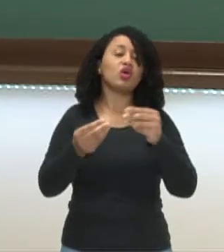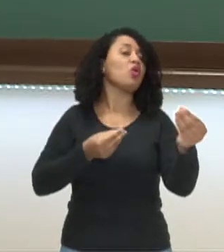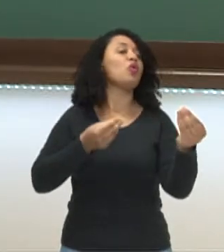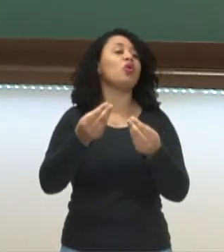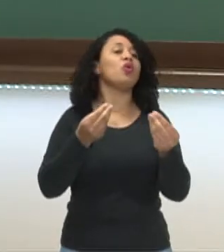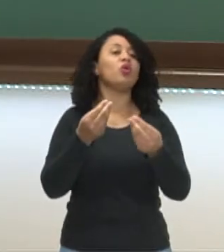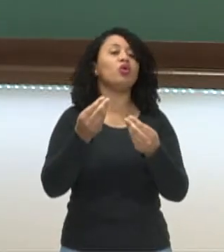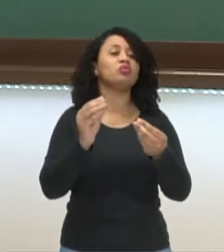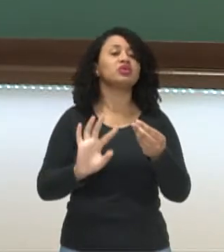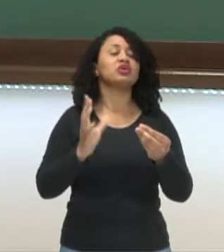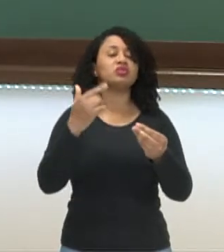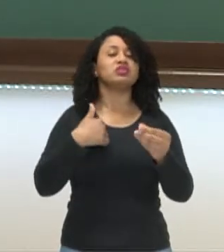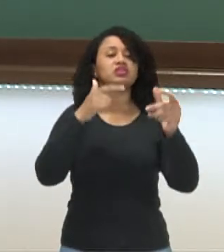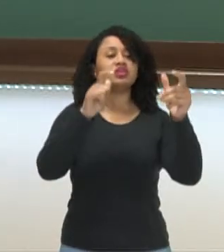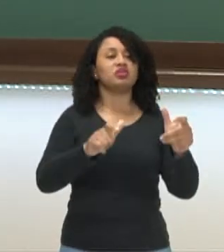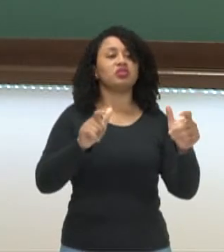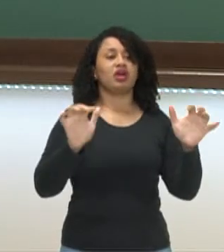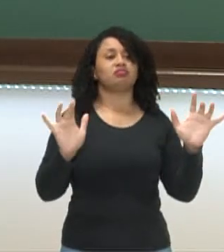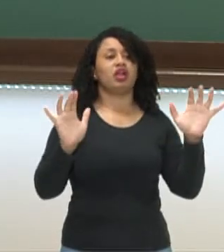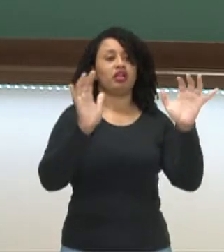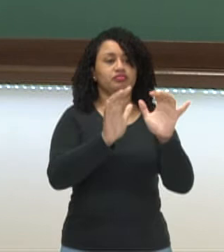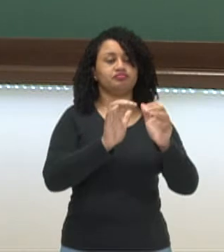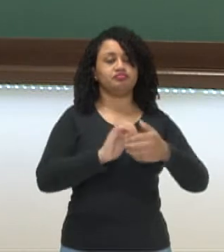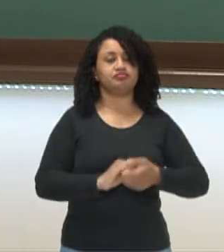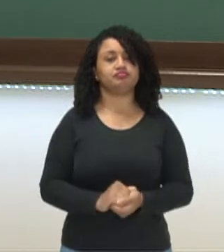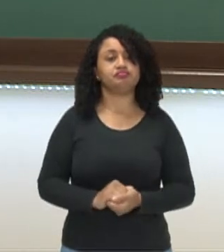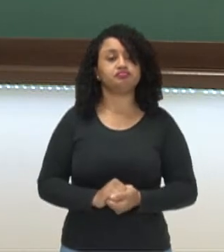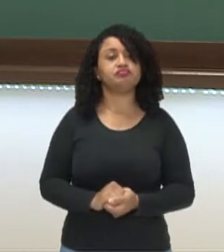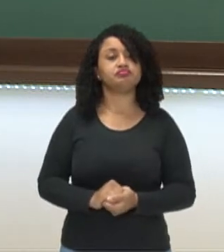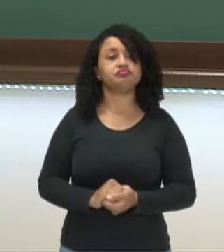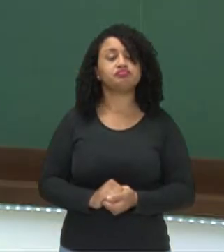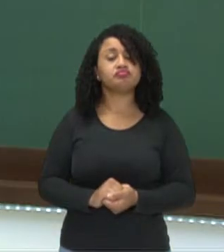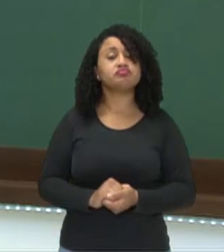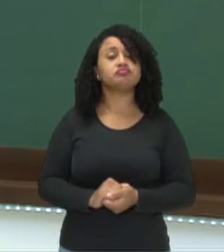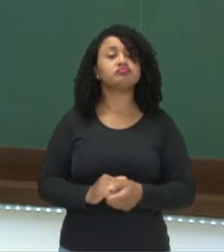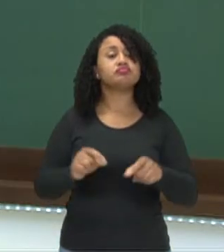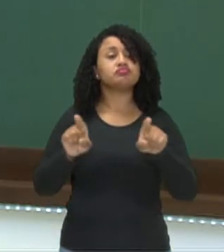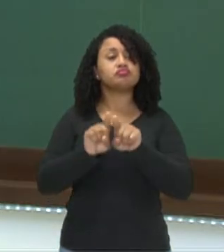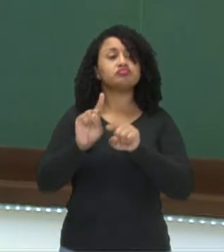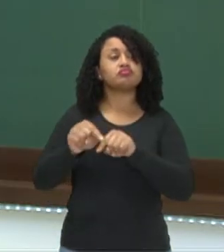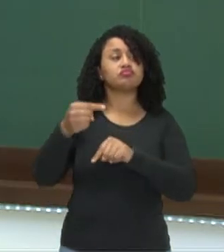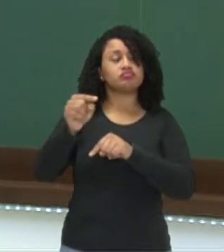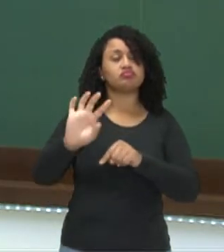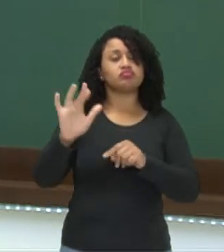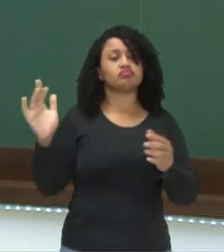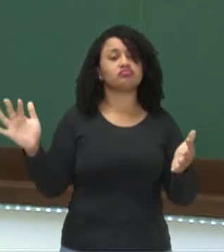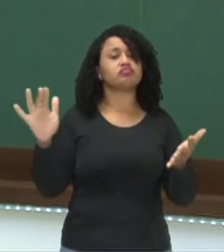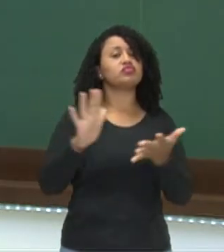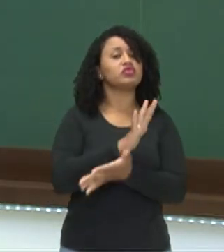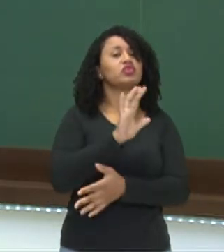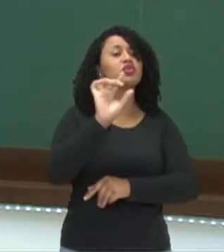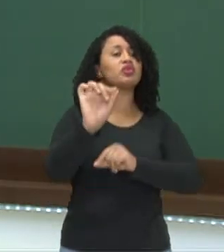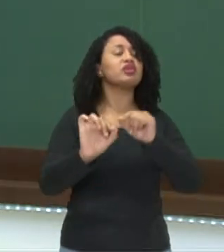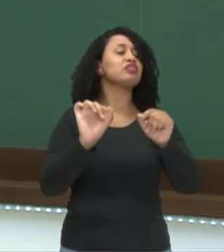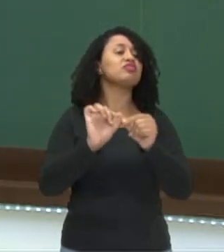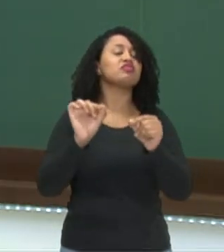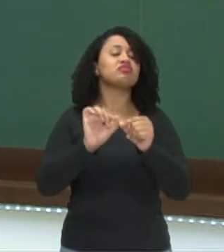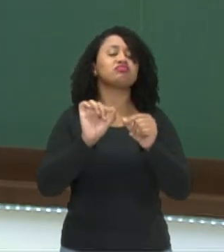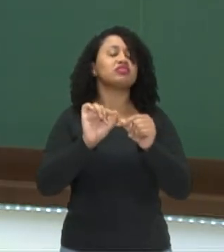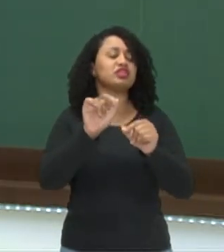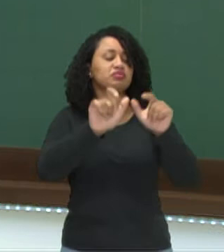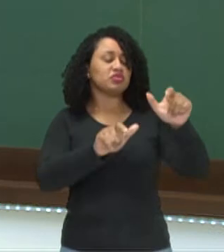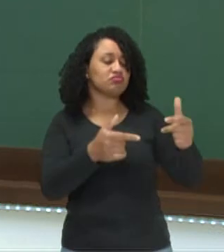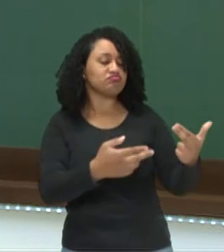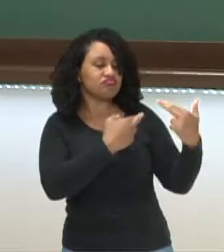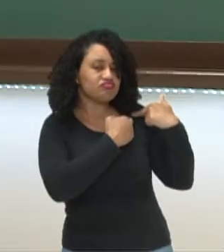um campo de concentração. Certo? E daí, depois de ter ocorrido o Holocausto, o que fazer então com os